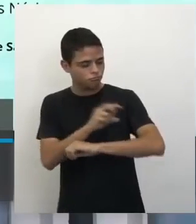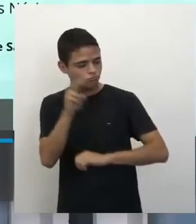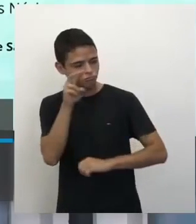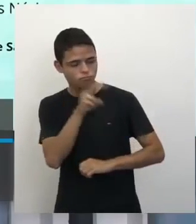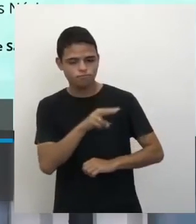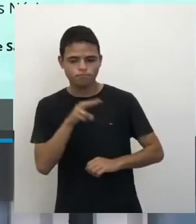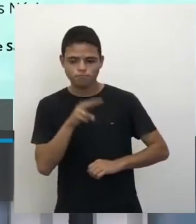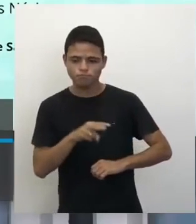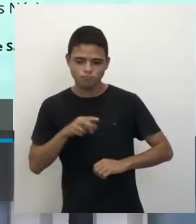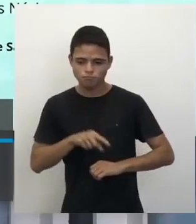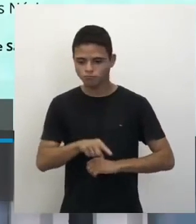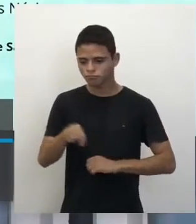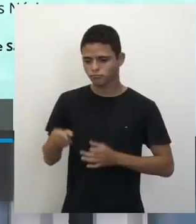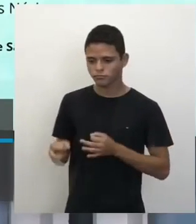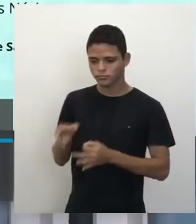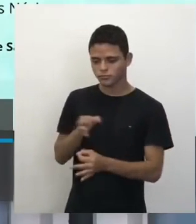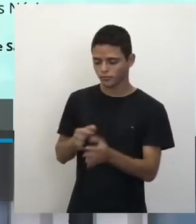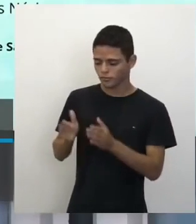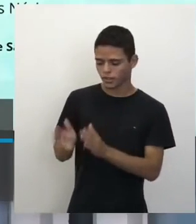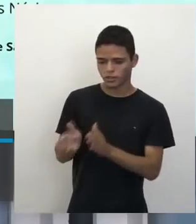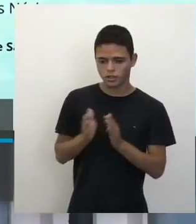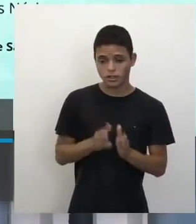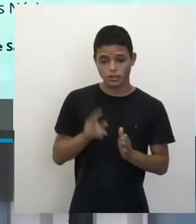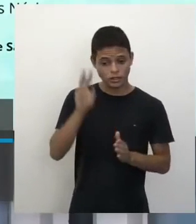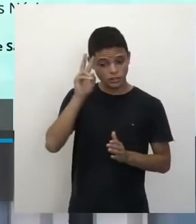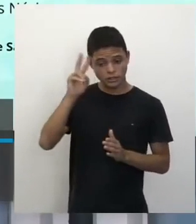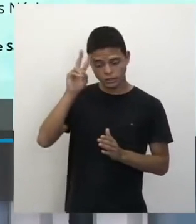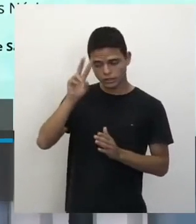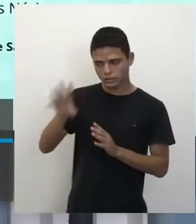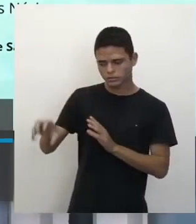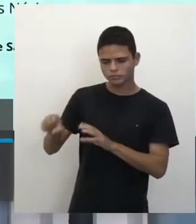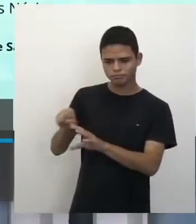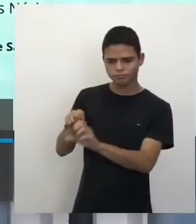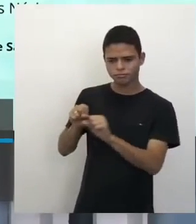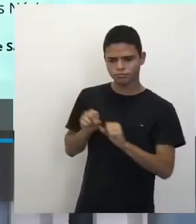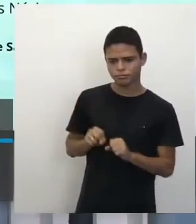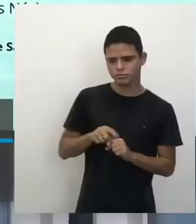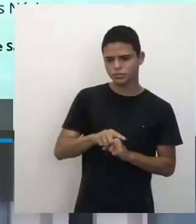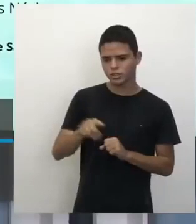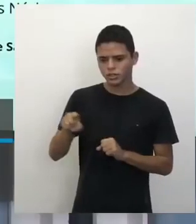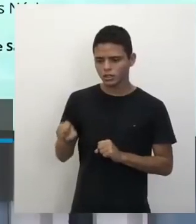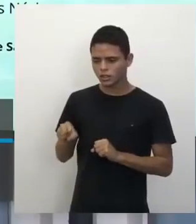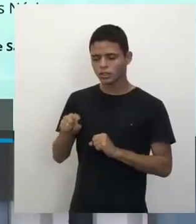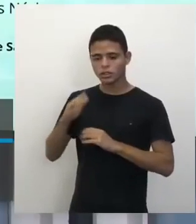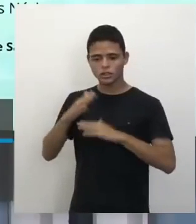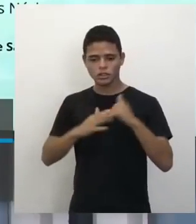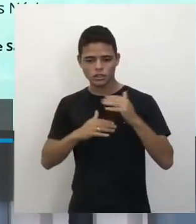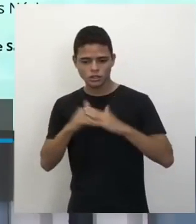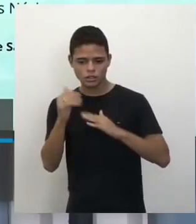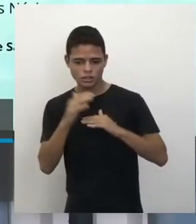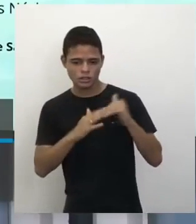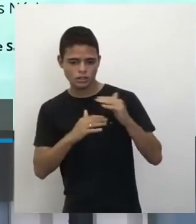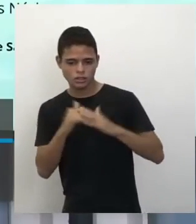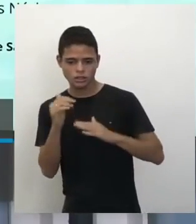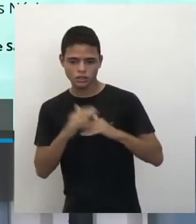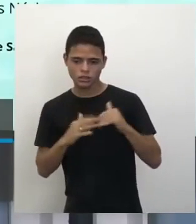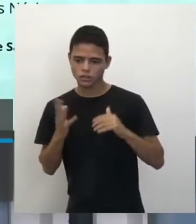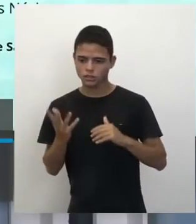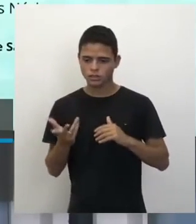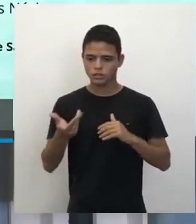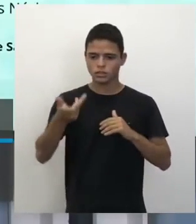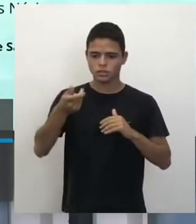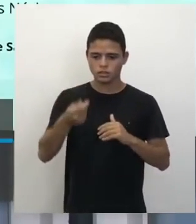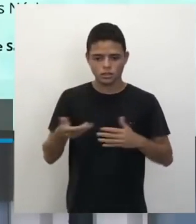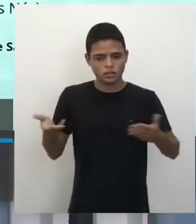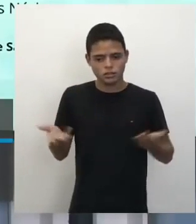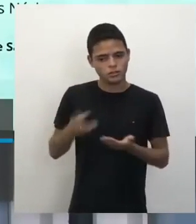e já organize o seu material de história para que possamos desenvolver mais uma aula de história do